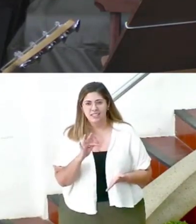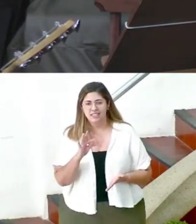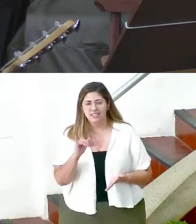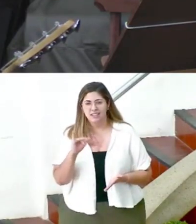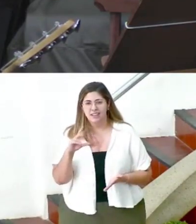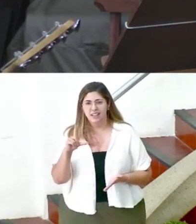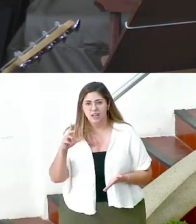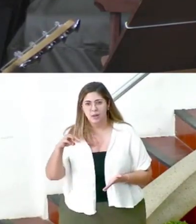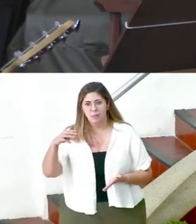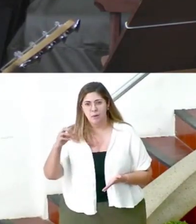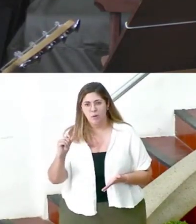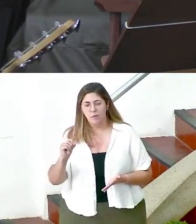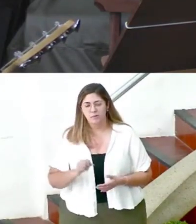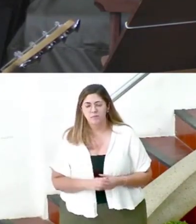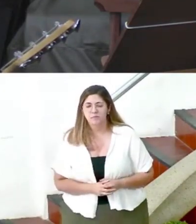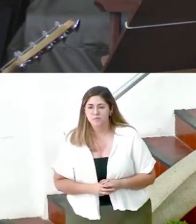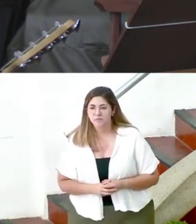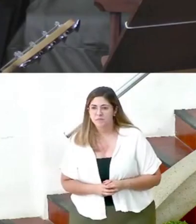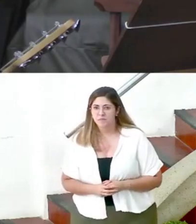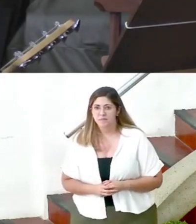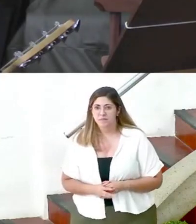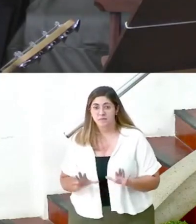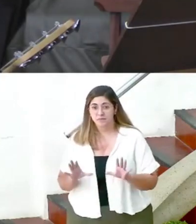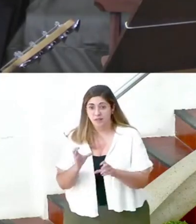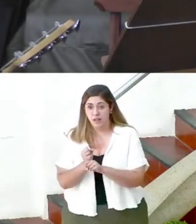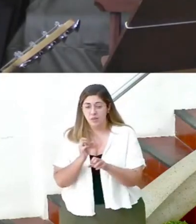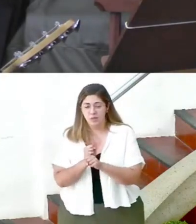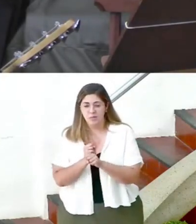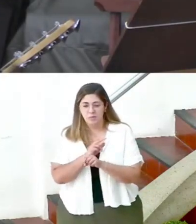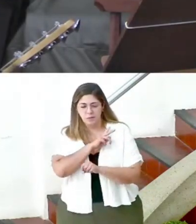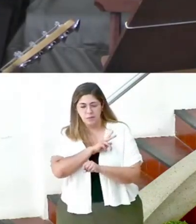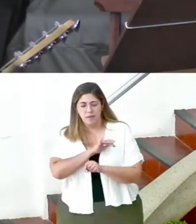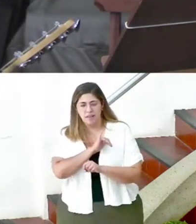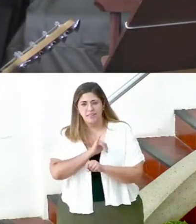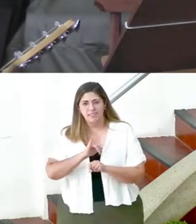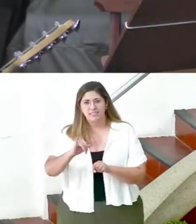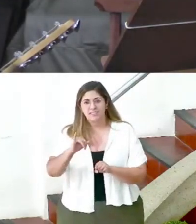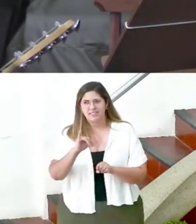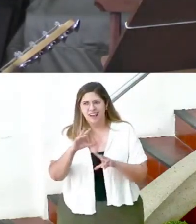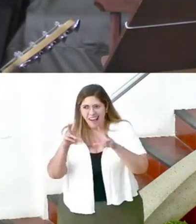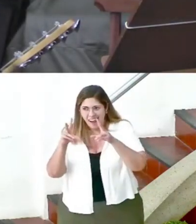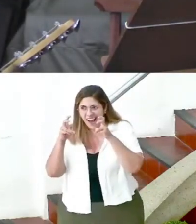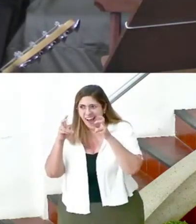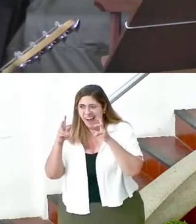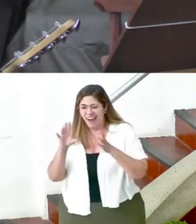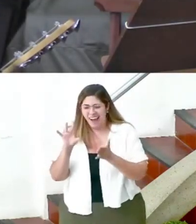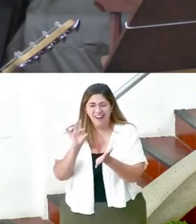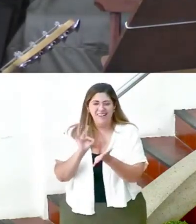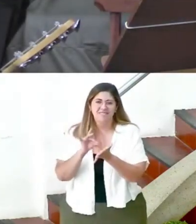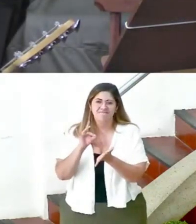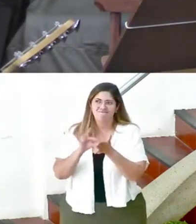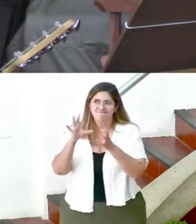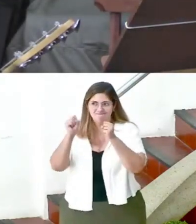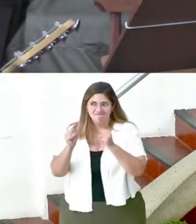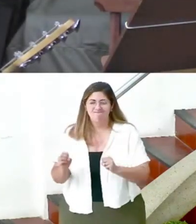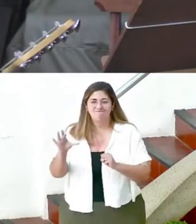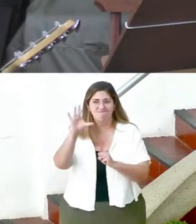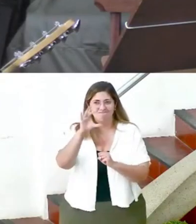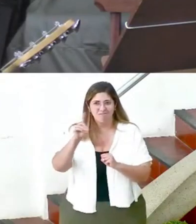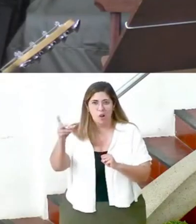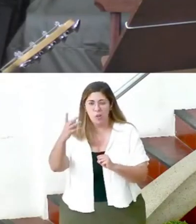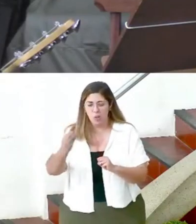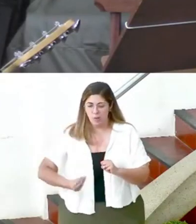tudo. Quero resumir. Você descobre e reconhece verdadeiramente o poder de Deus na sua